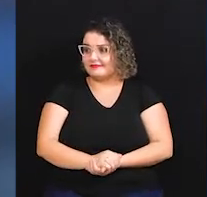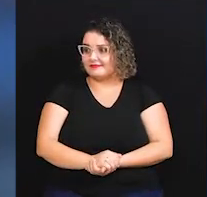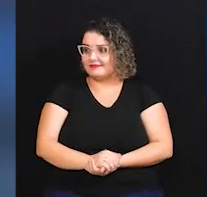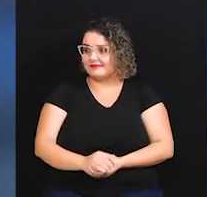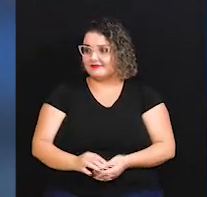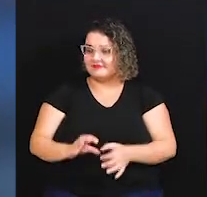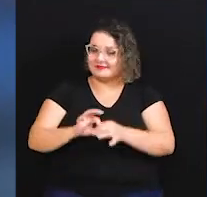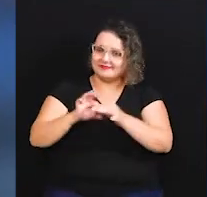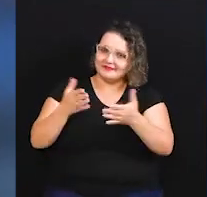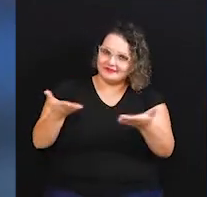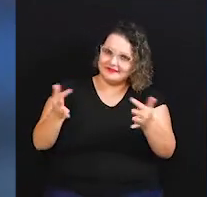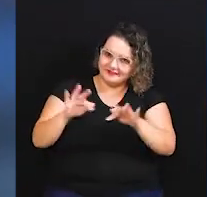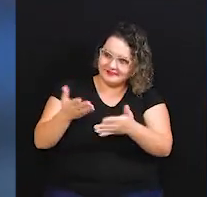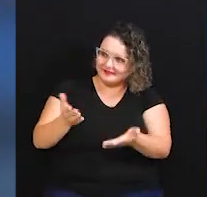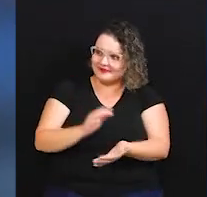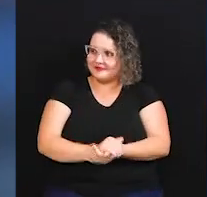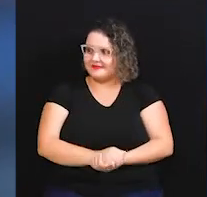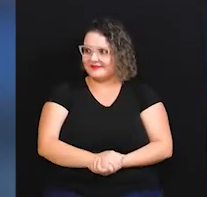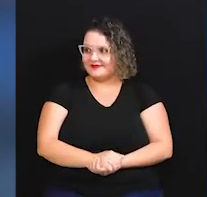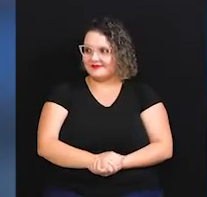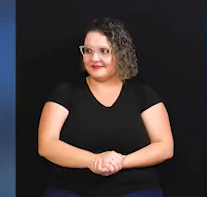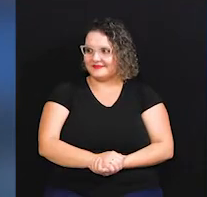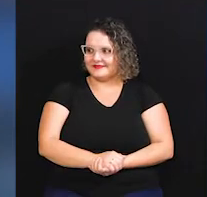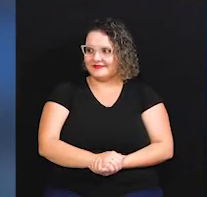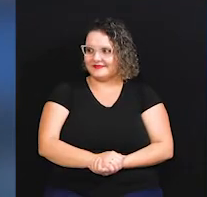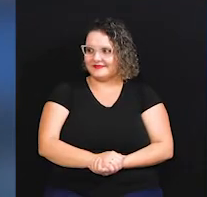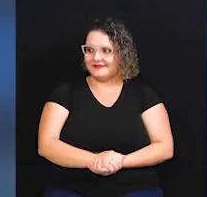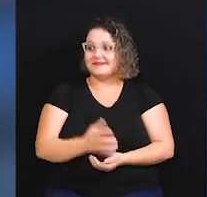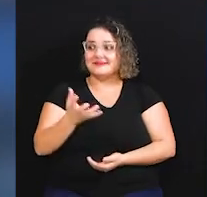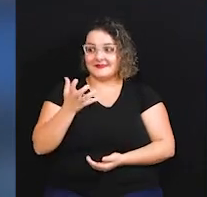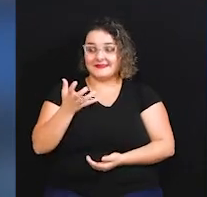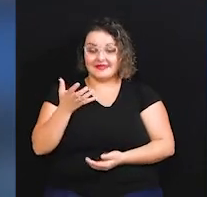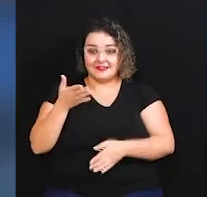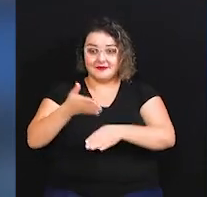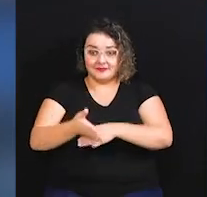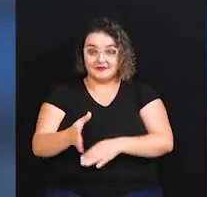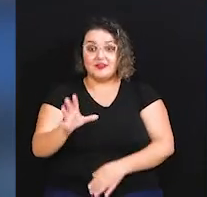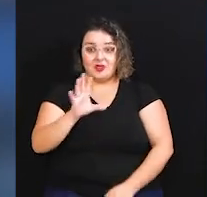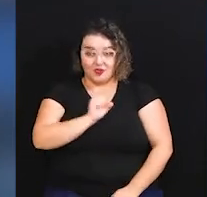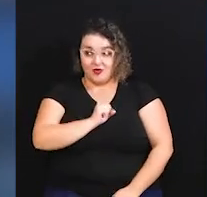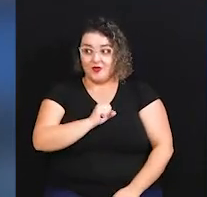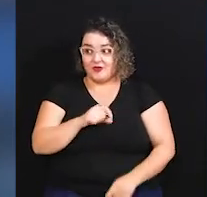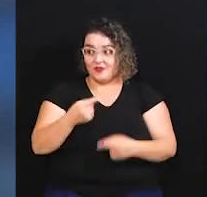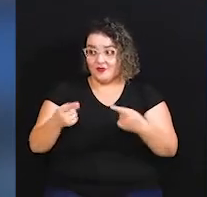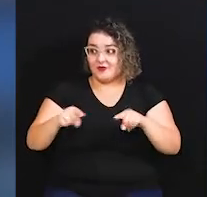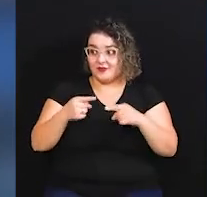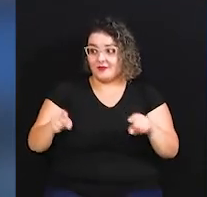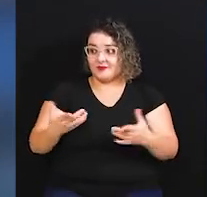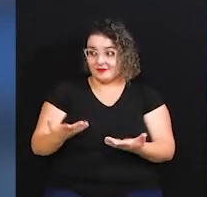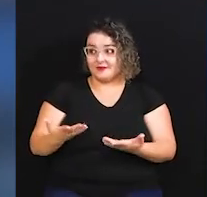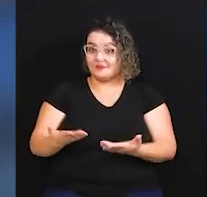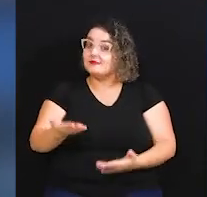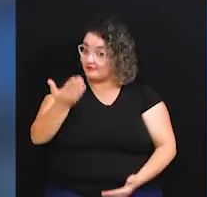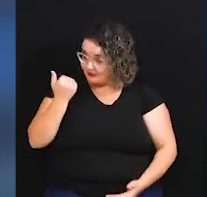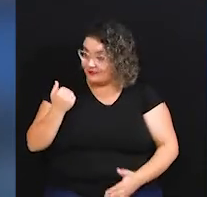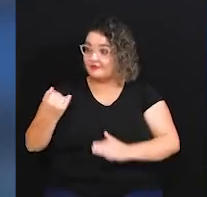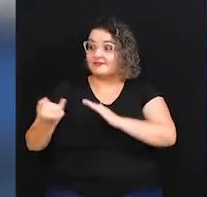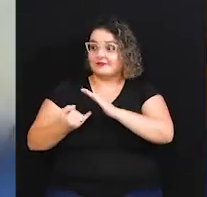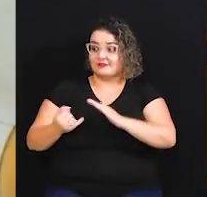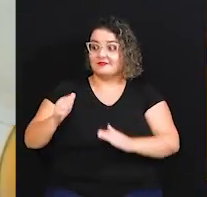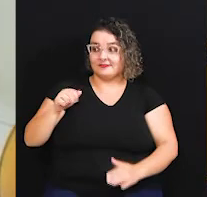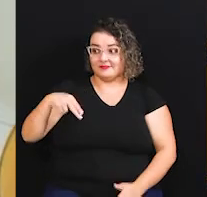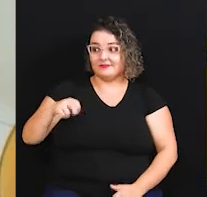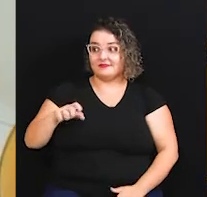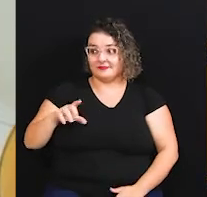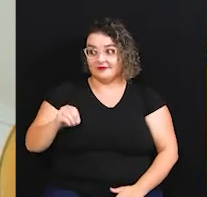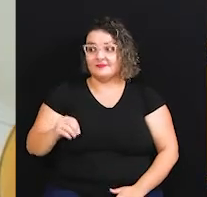que aí a gente deixa esse recado final com você. Gente, quem quiser participar, quem gosta de instrumento, eu super indico vocês virem para o Instituto